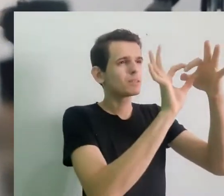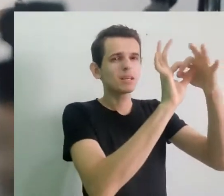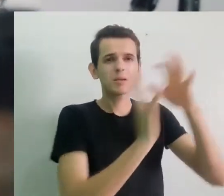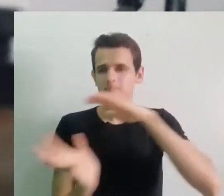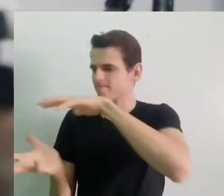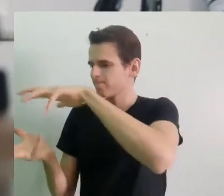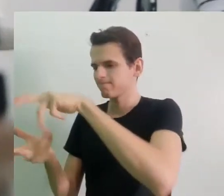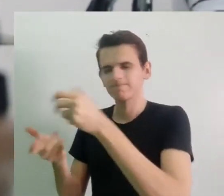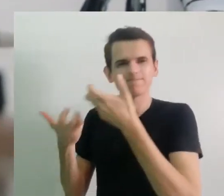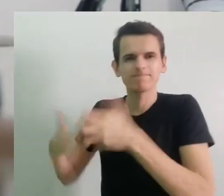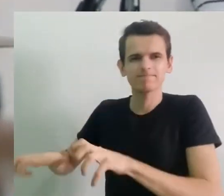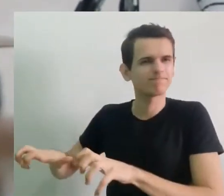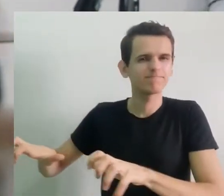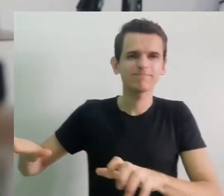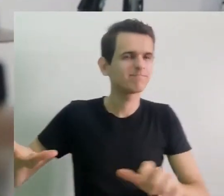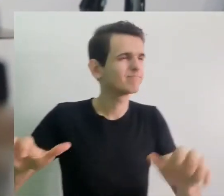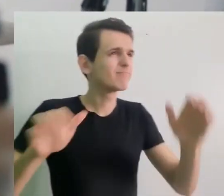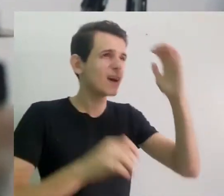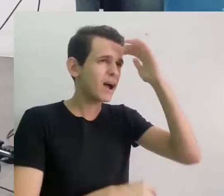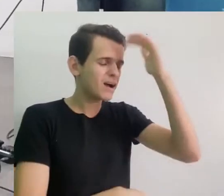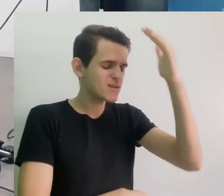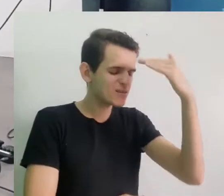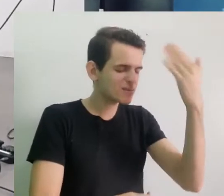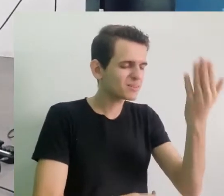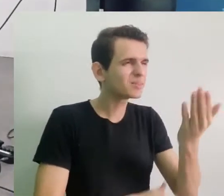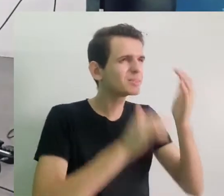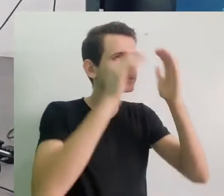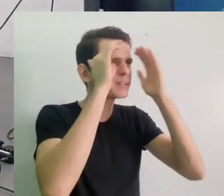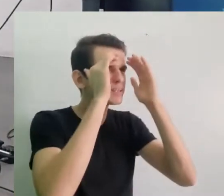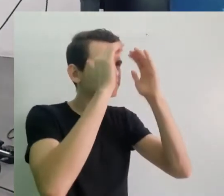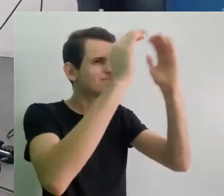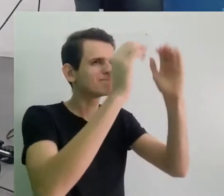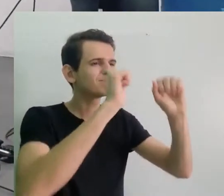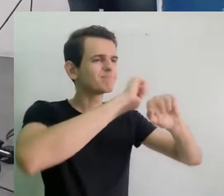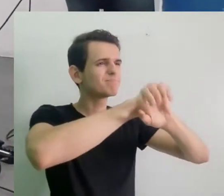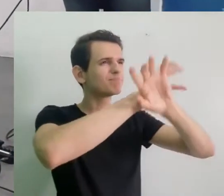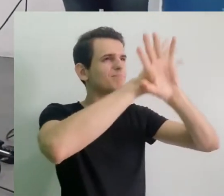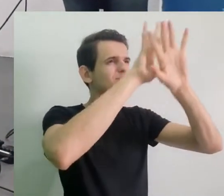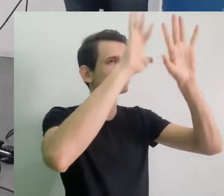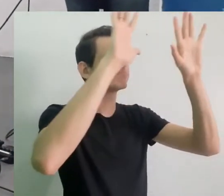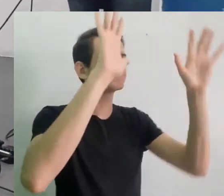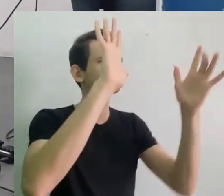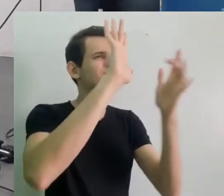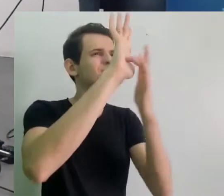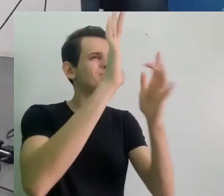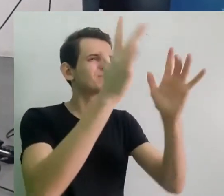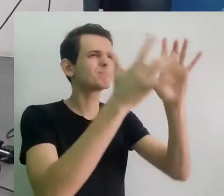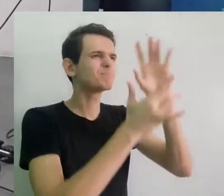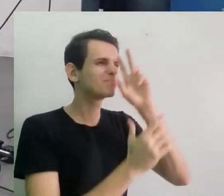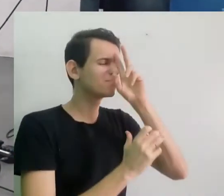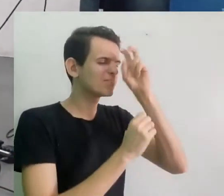você, não sou do mundo não. A honra, a glória,